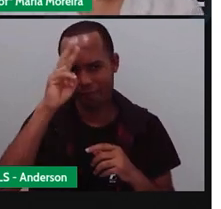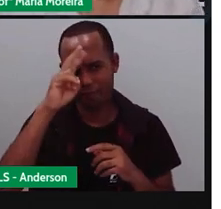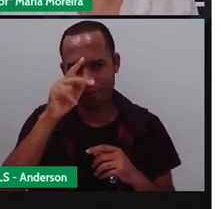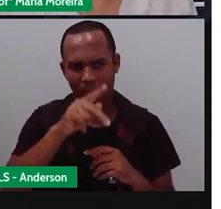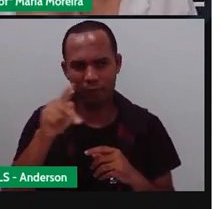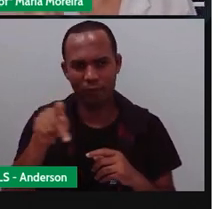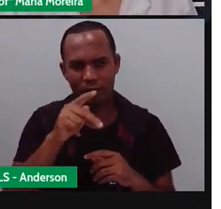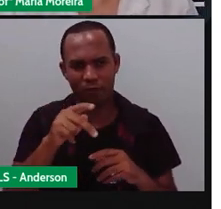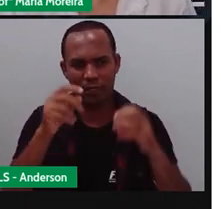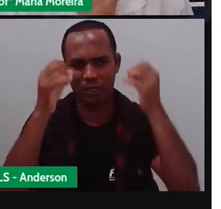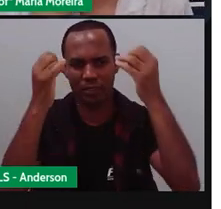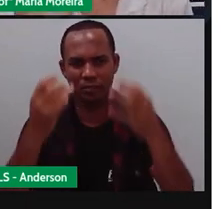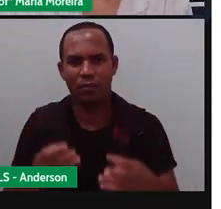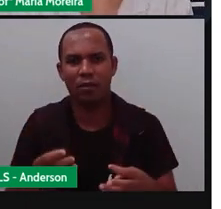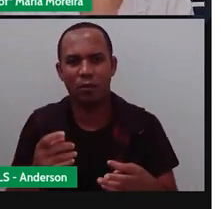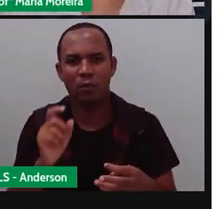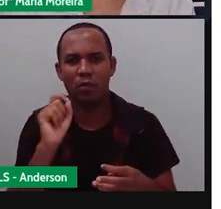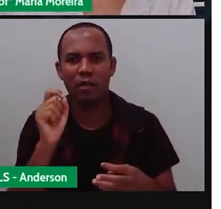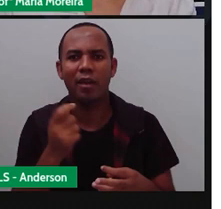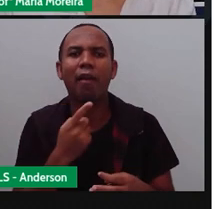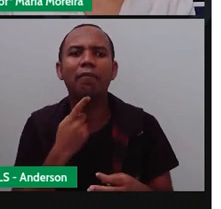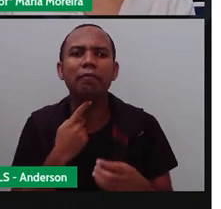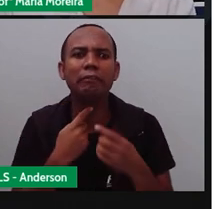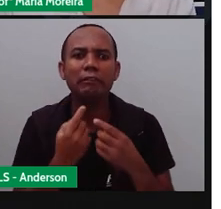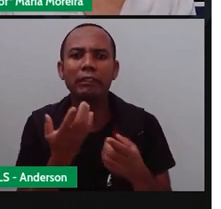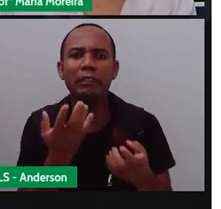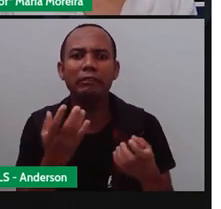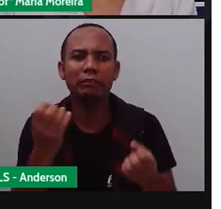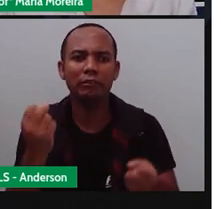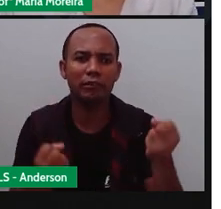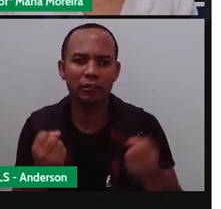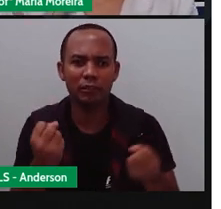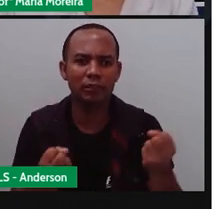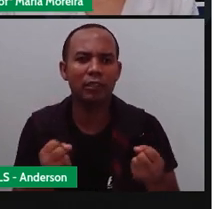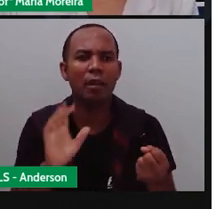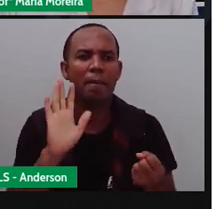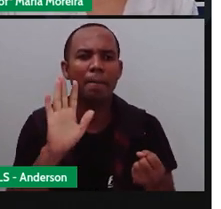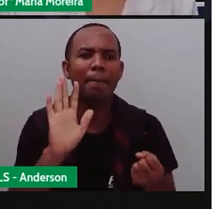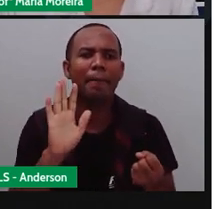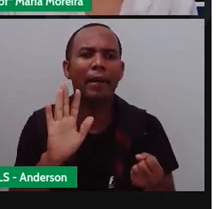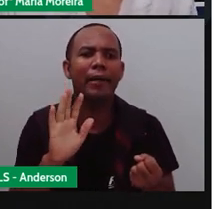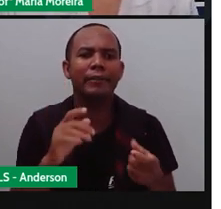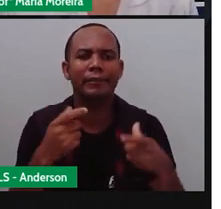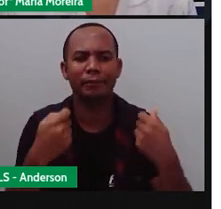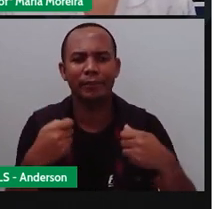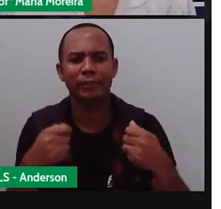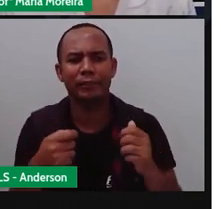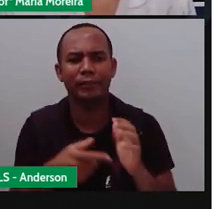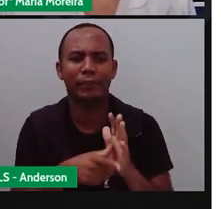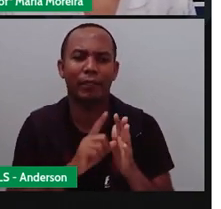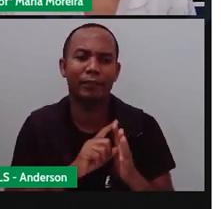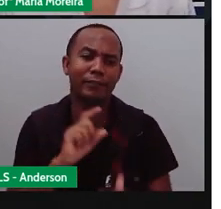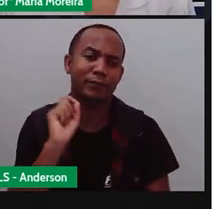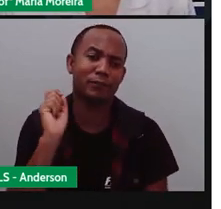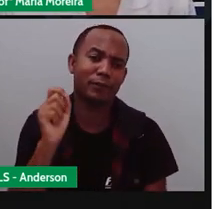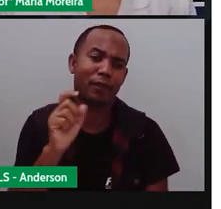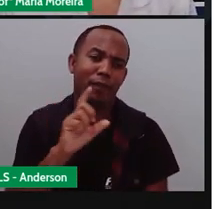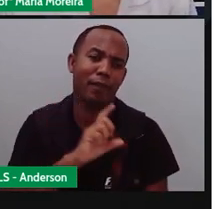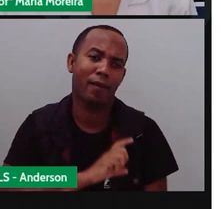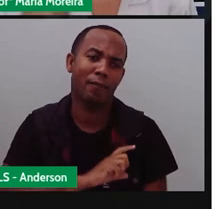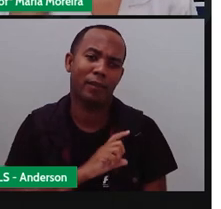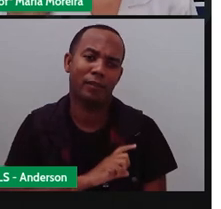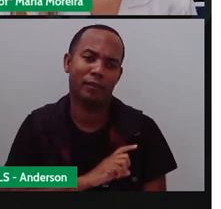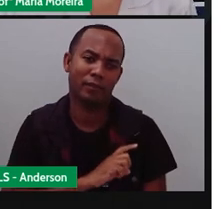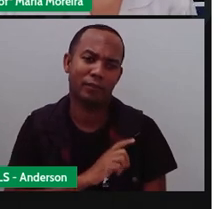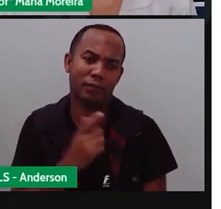deve ser muito bacana bacana Aí conduzir um trator mas ela falou mas a minha habilitação não permite porque